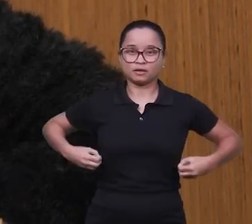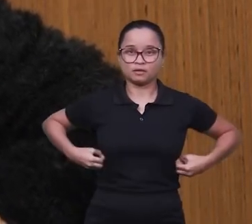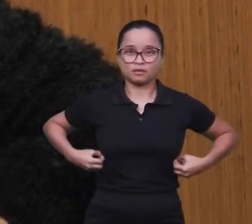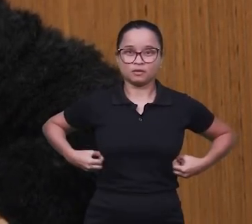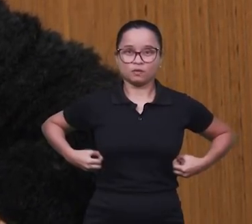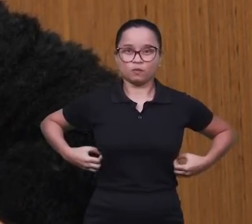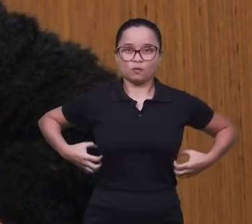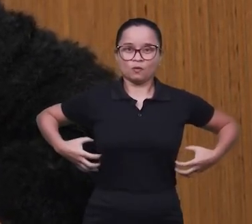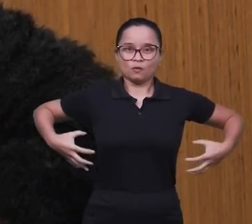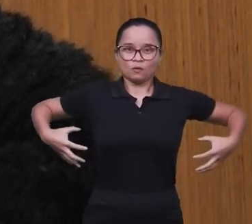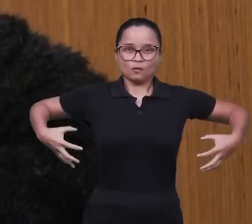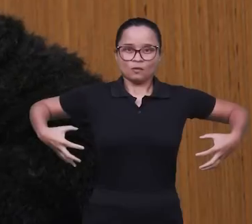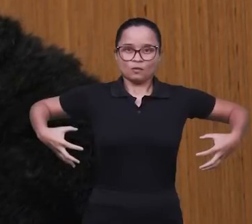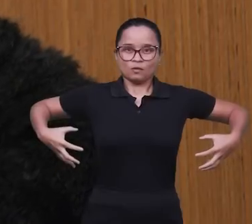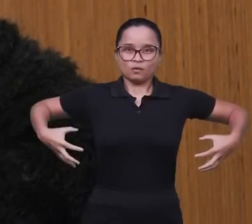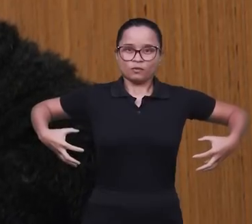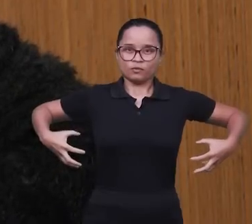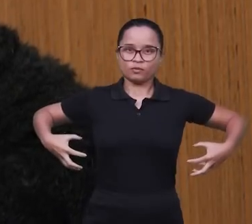abrir e